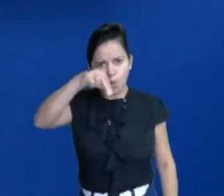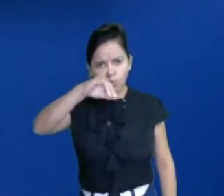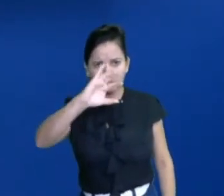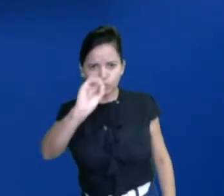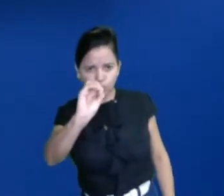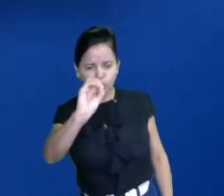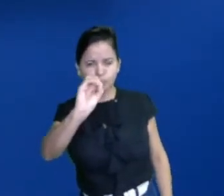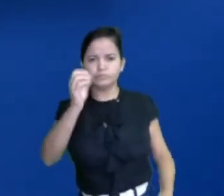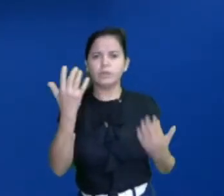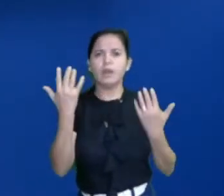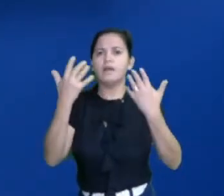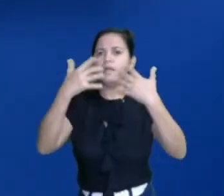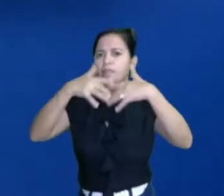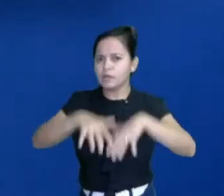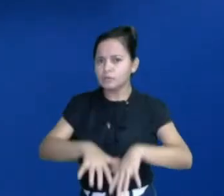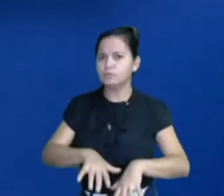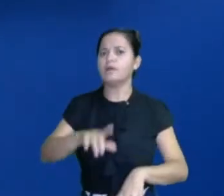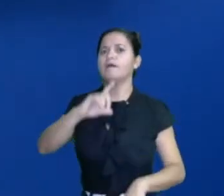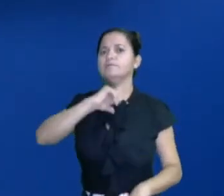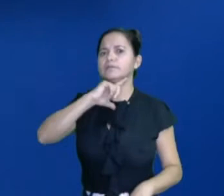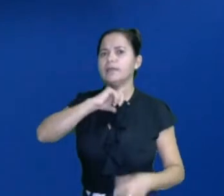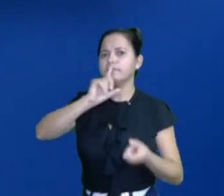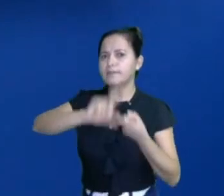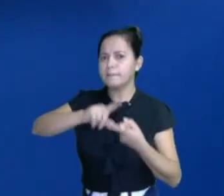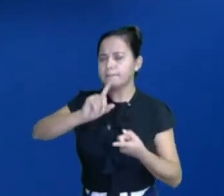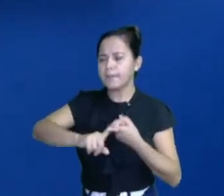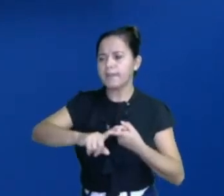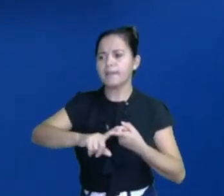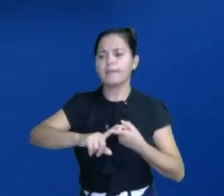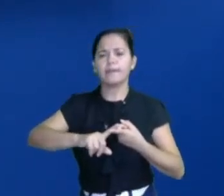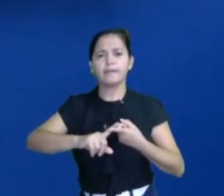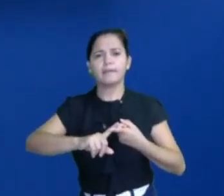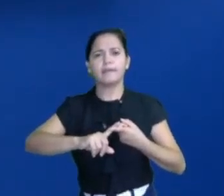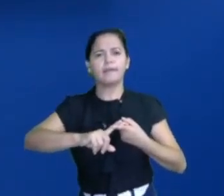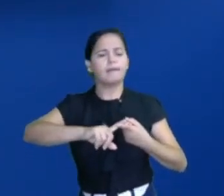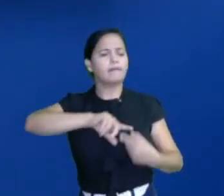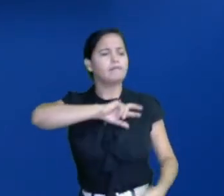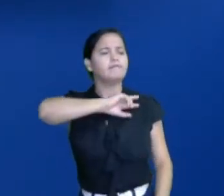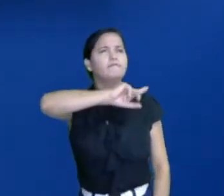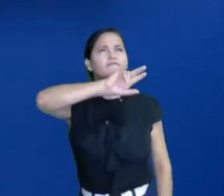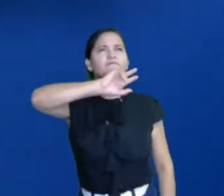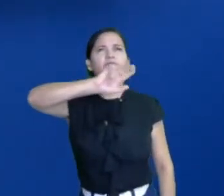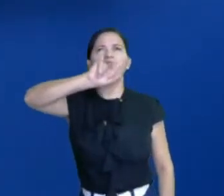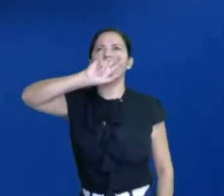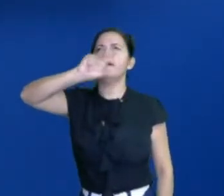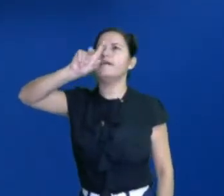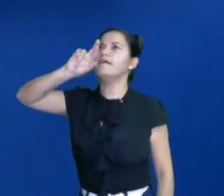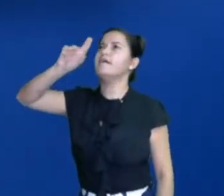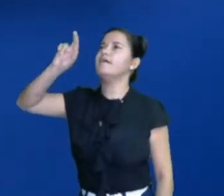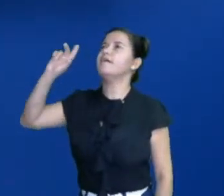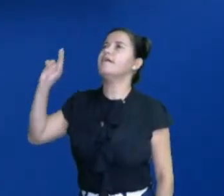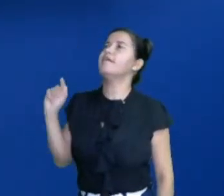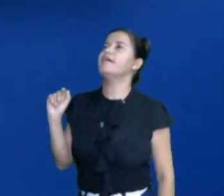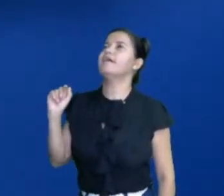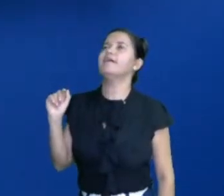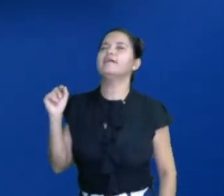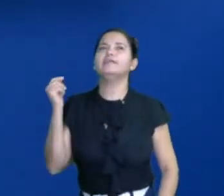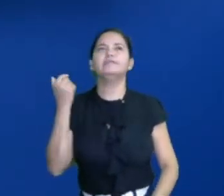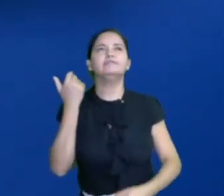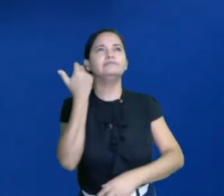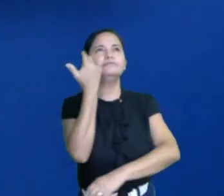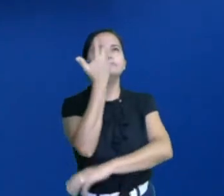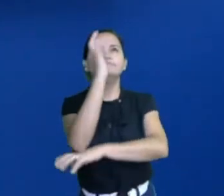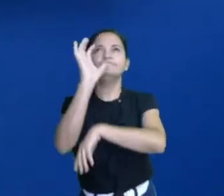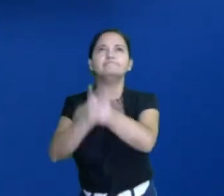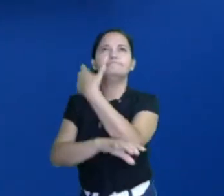Patrimônio natural. A Vitória tem imensas paisagens, belíssimas paisagens